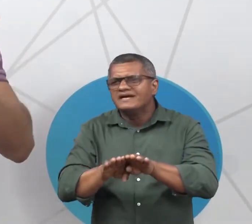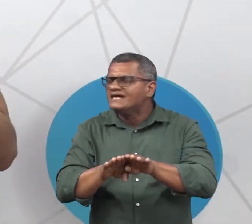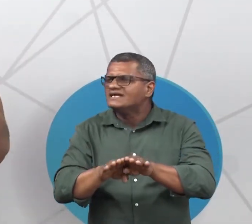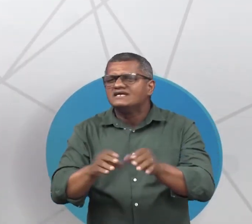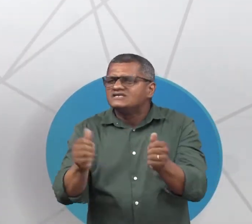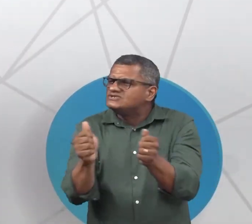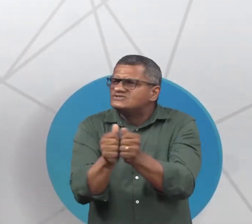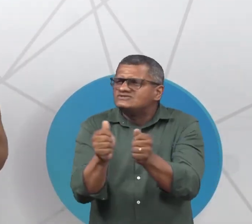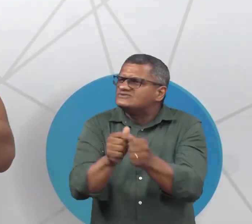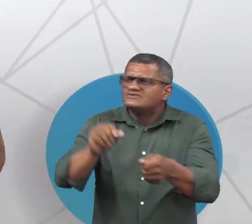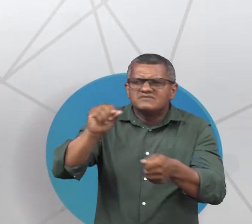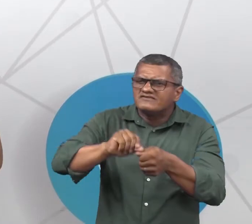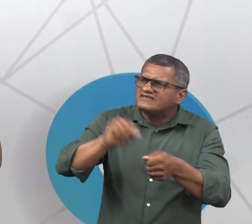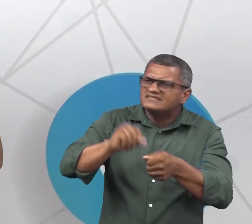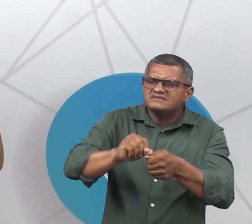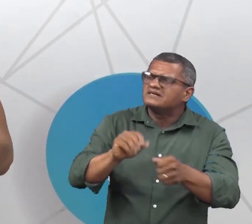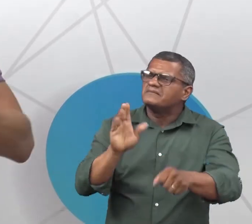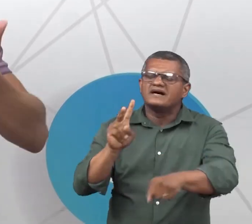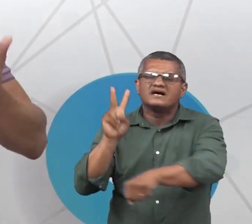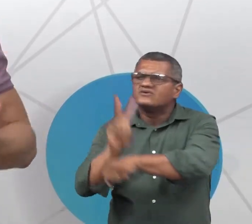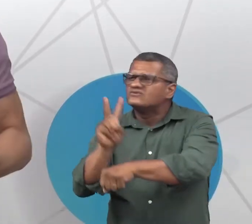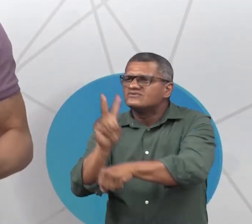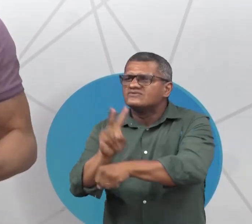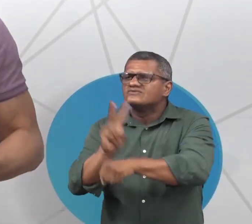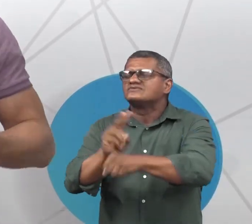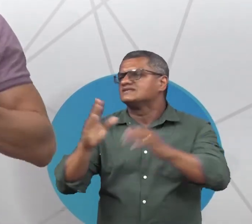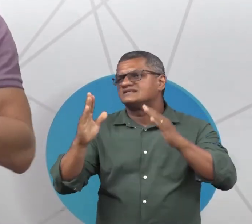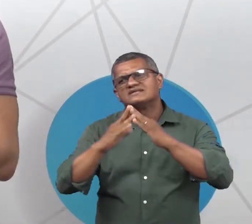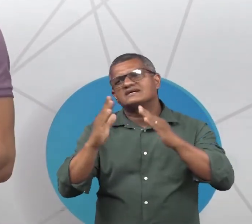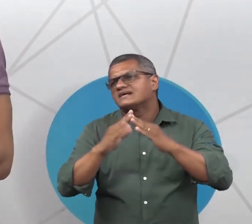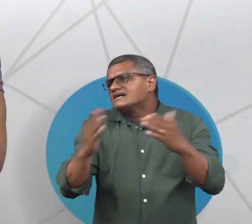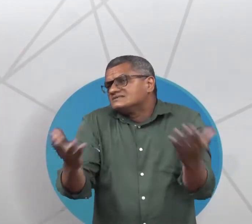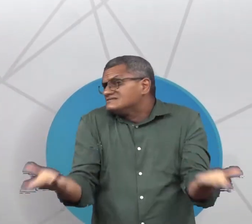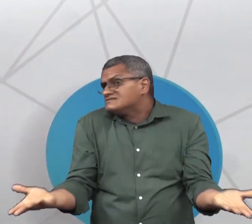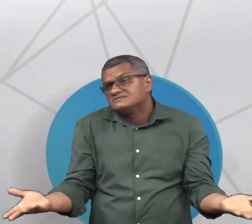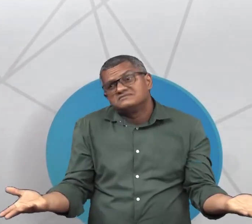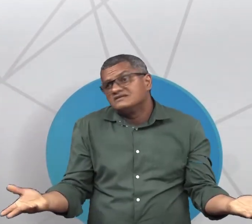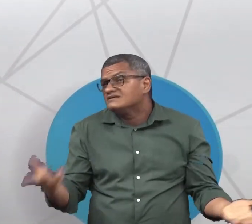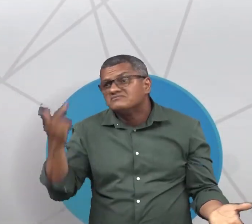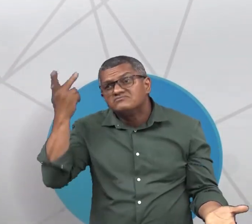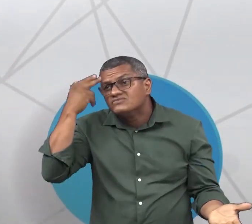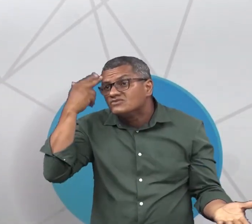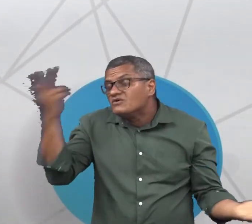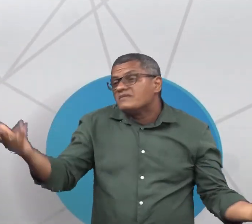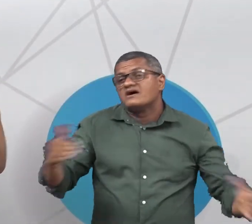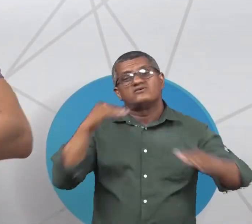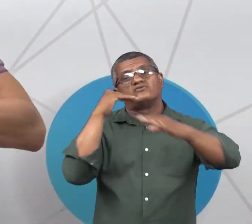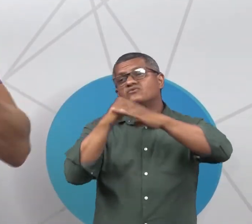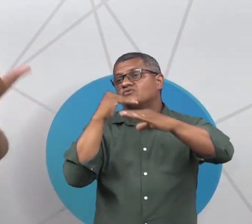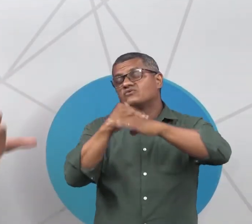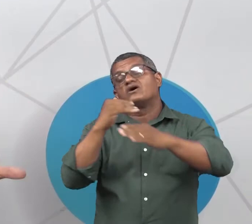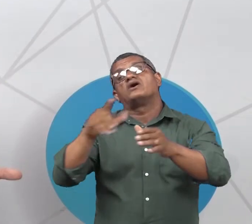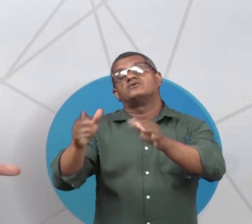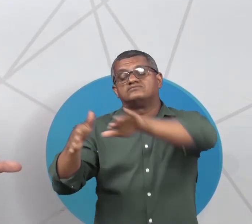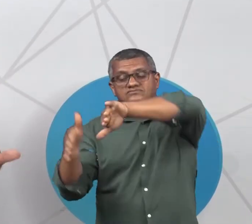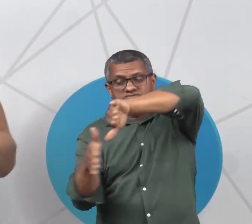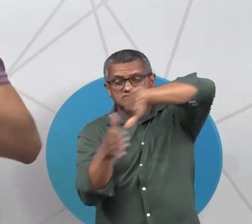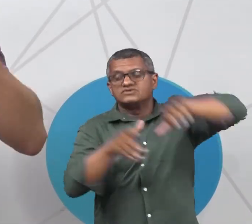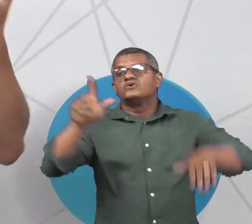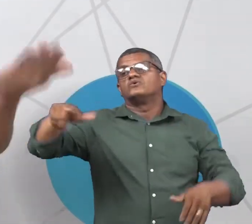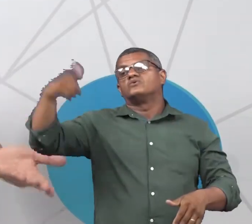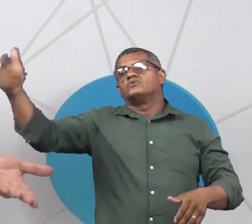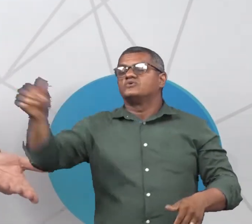sim, da realização de tarefas domésticas, tendo em vista esse exemplo que eu estou citando para vocês. Um outro